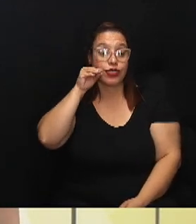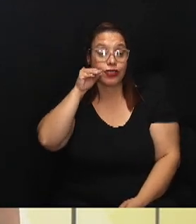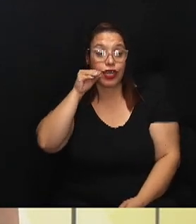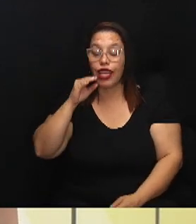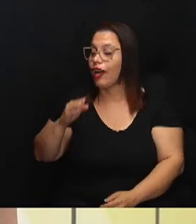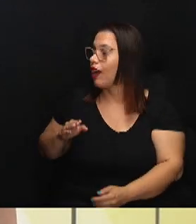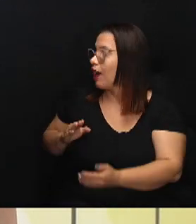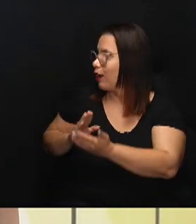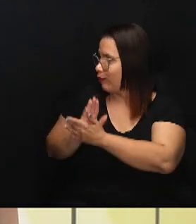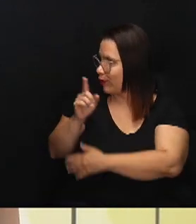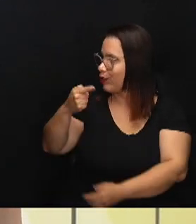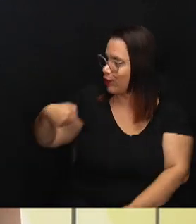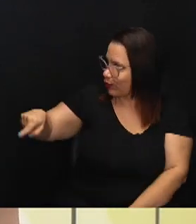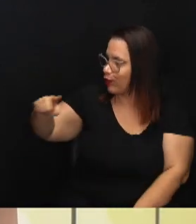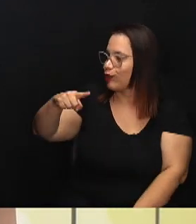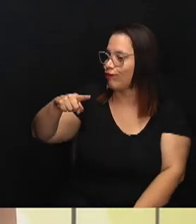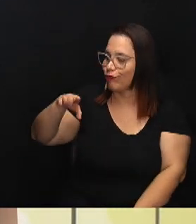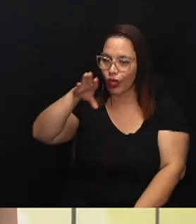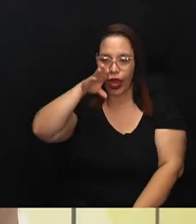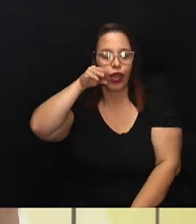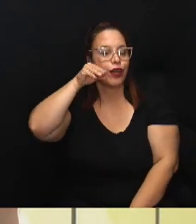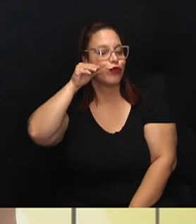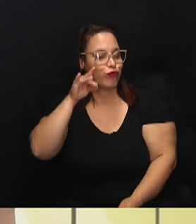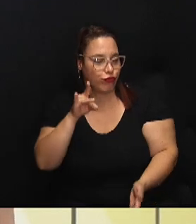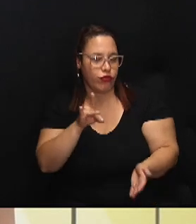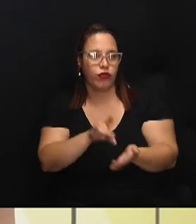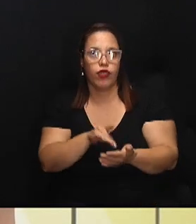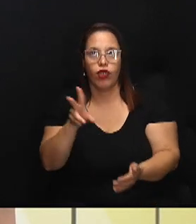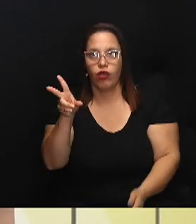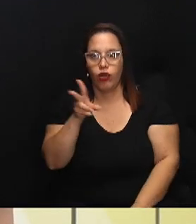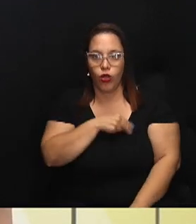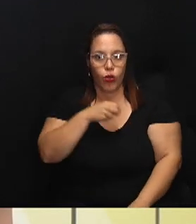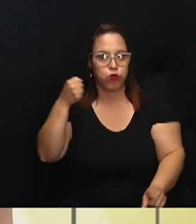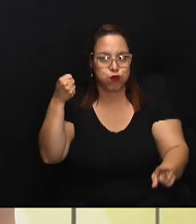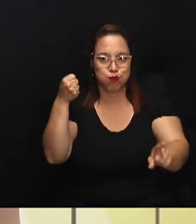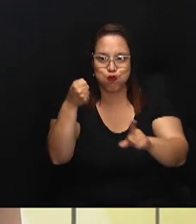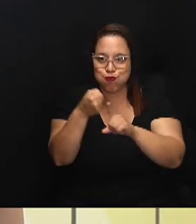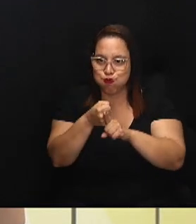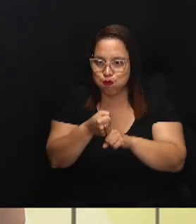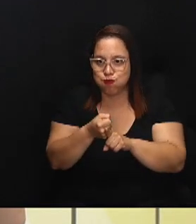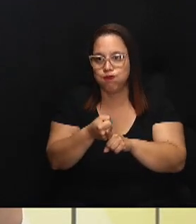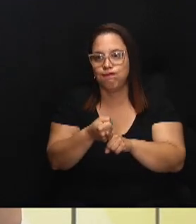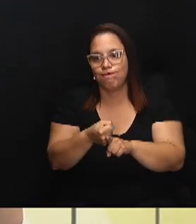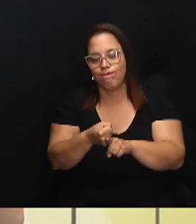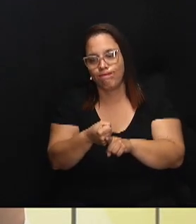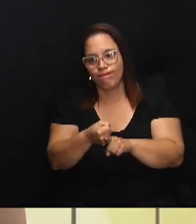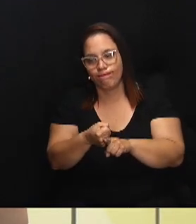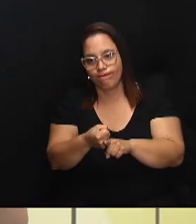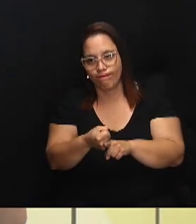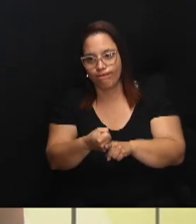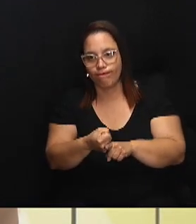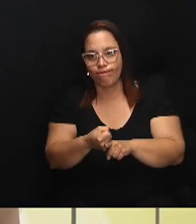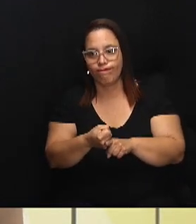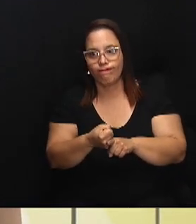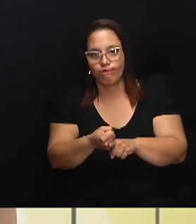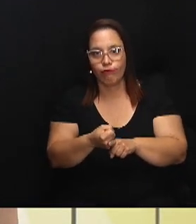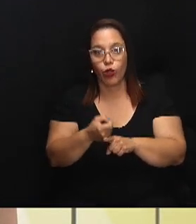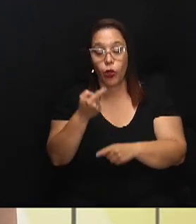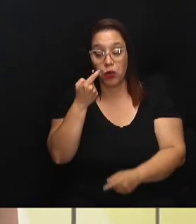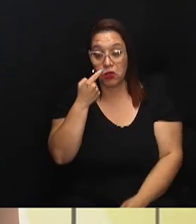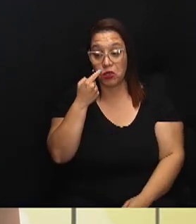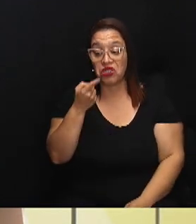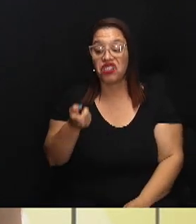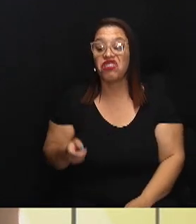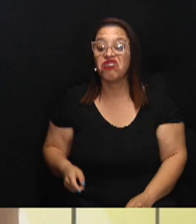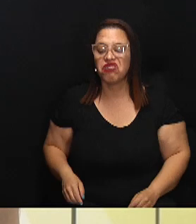aprovação dos A outros, aprovação, né? na adolescência, realmente isso é muito impactante, tá? E aí, né, as pessoas olham, né,